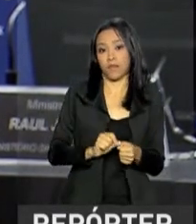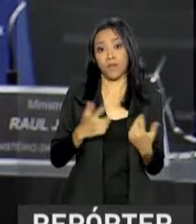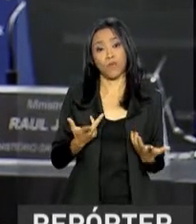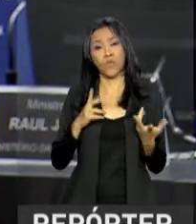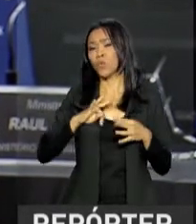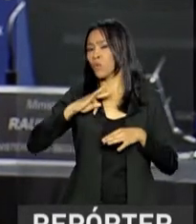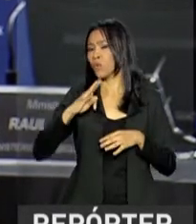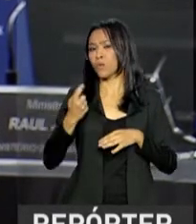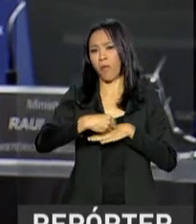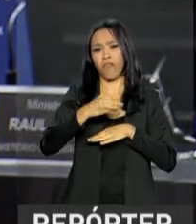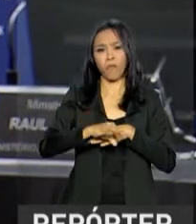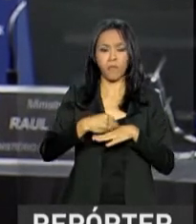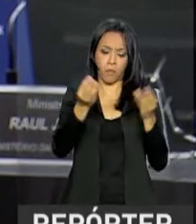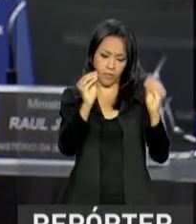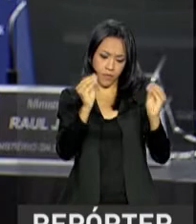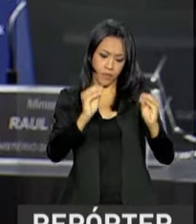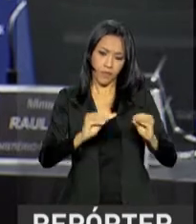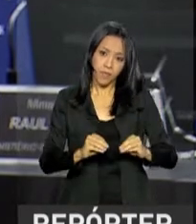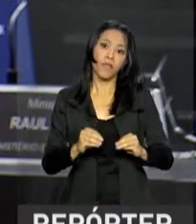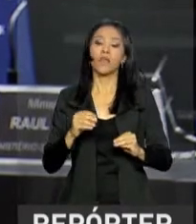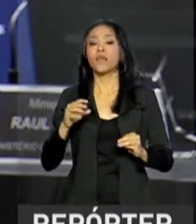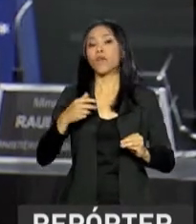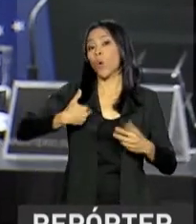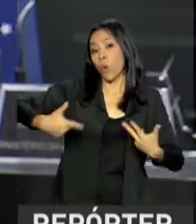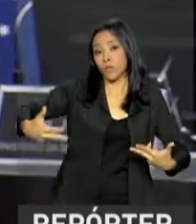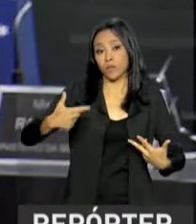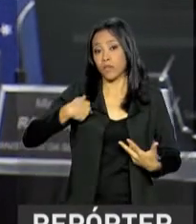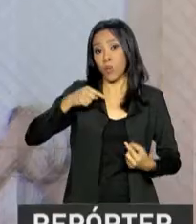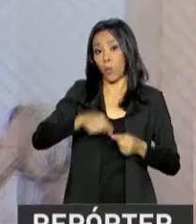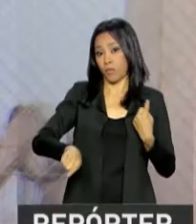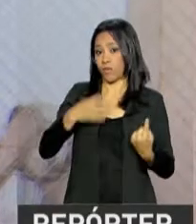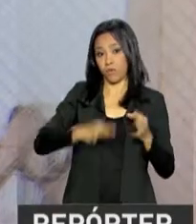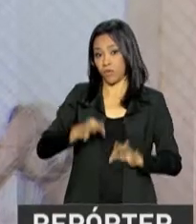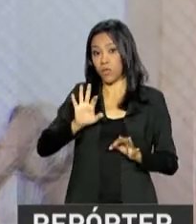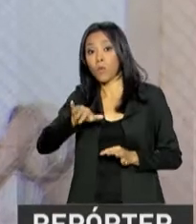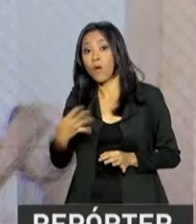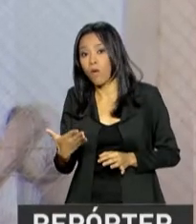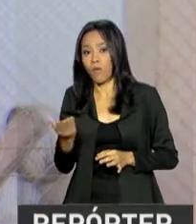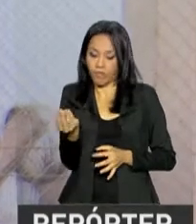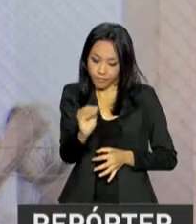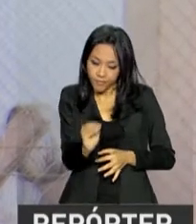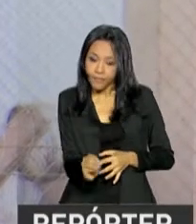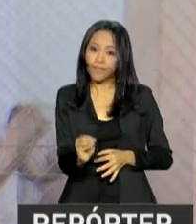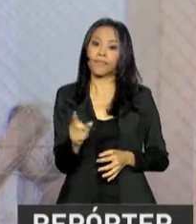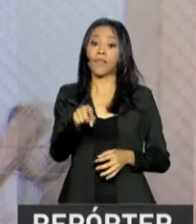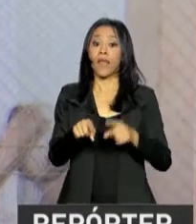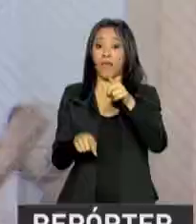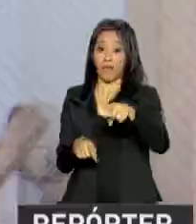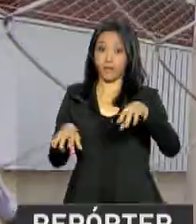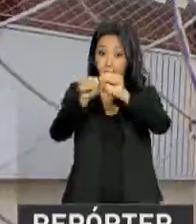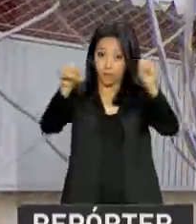também quais as providências que não sã do nosso do nosso dever dados do levantamento nacional de informações